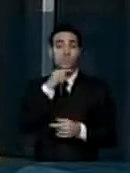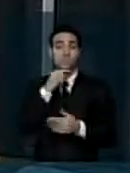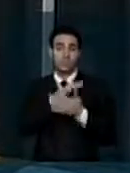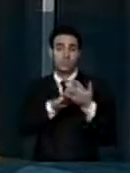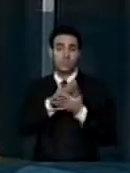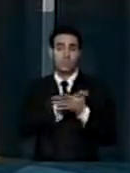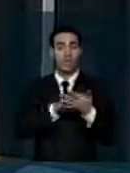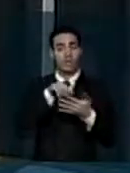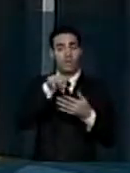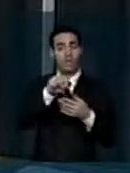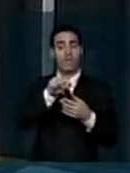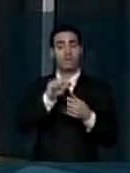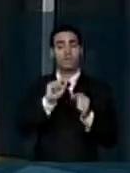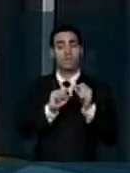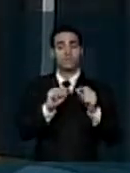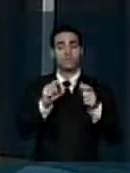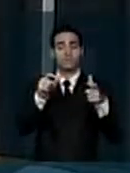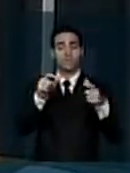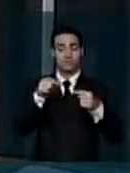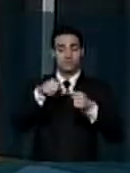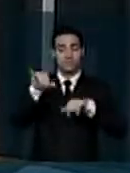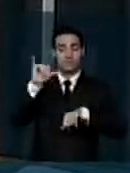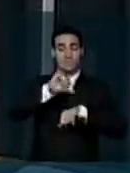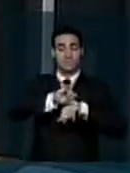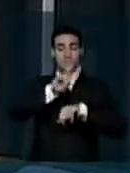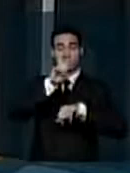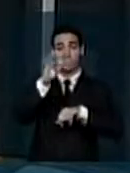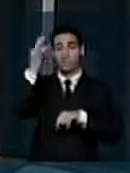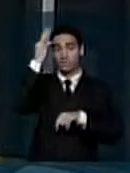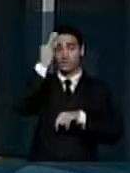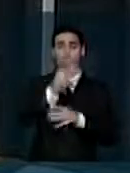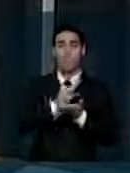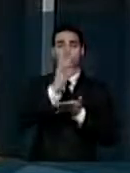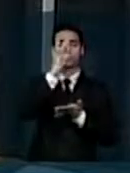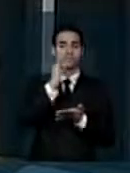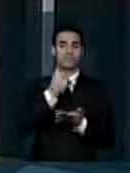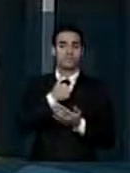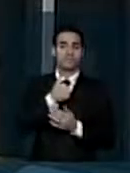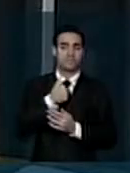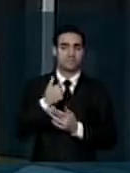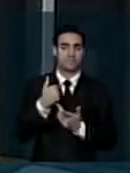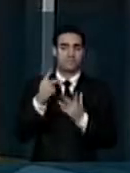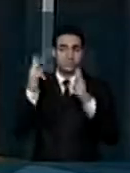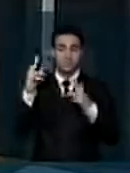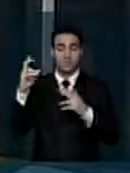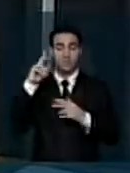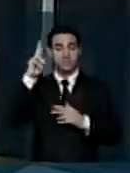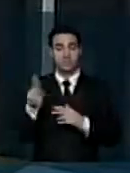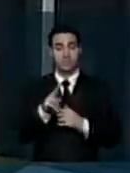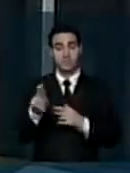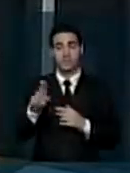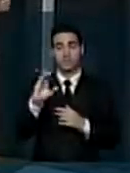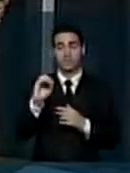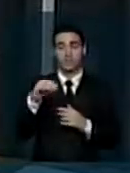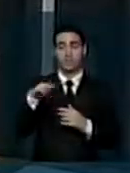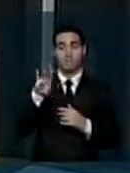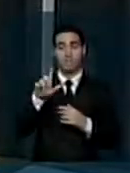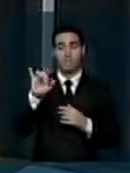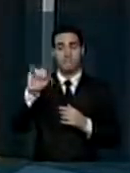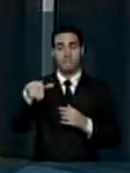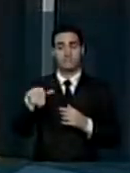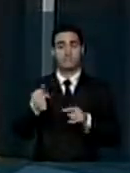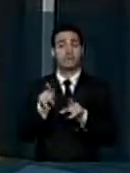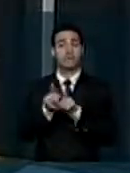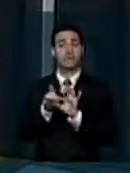esse é o centro da teologia, no meu entendimento, do Padre Comblan. A a liberdade